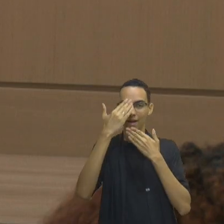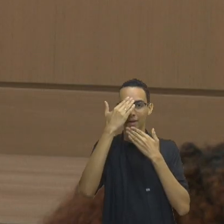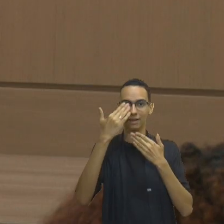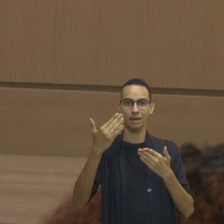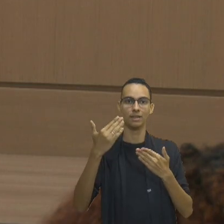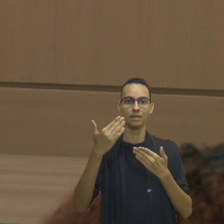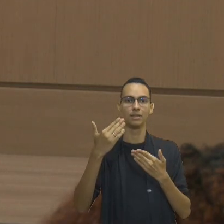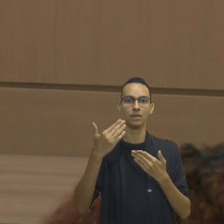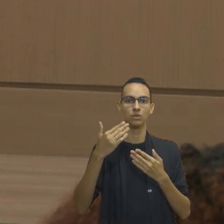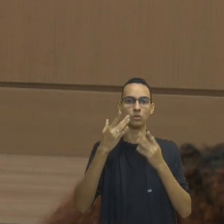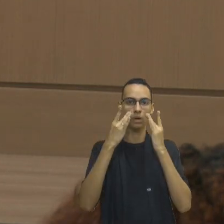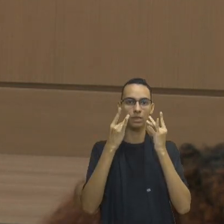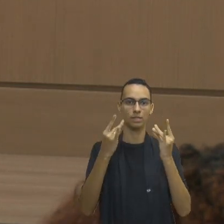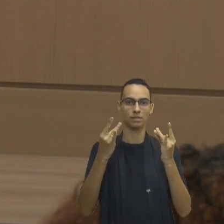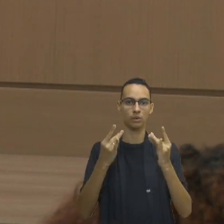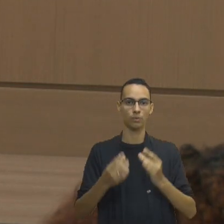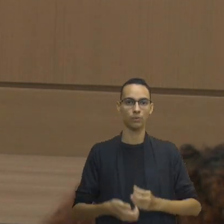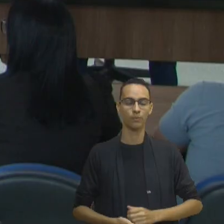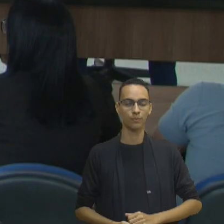agradeço a atenção.